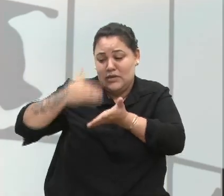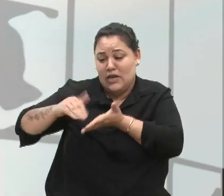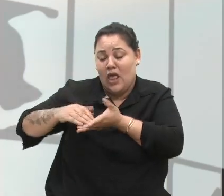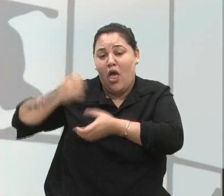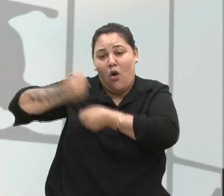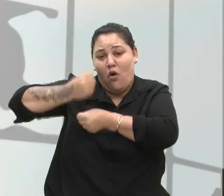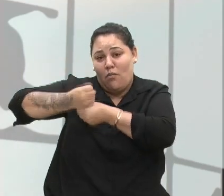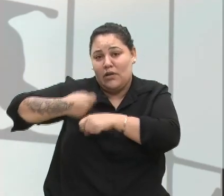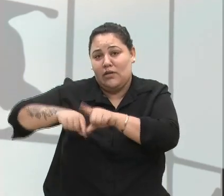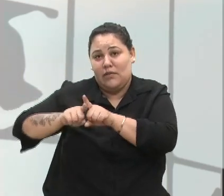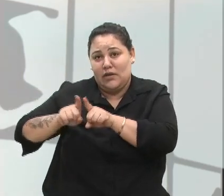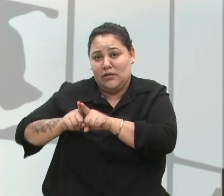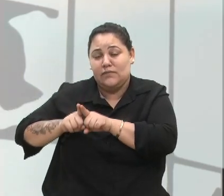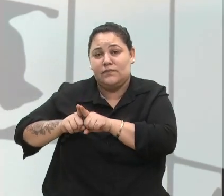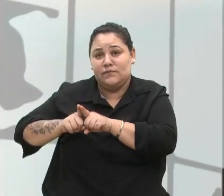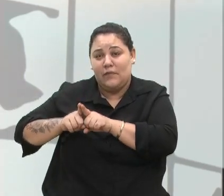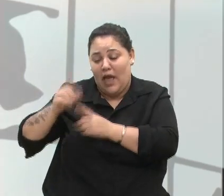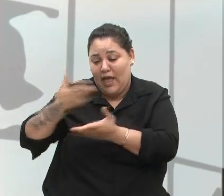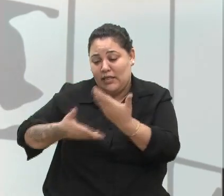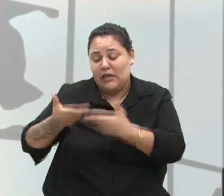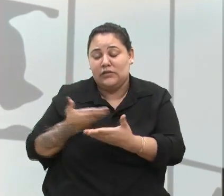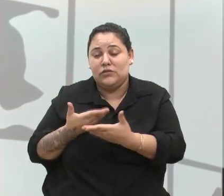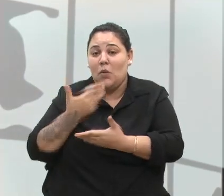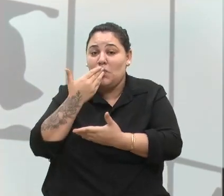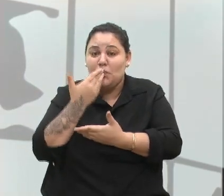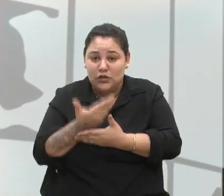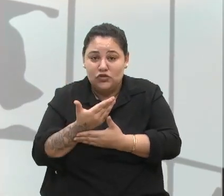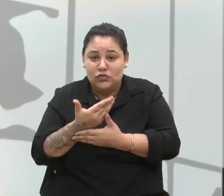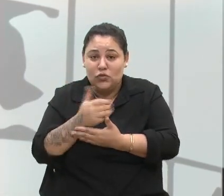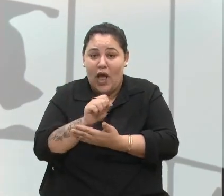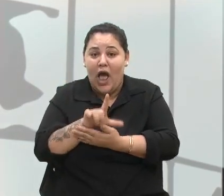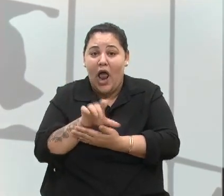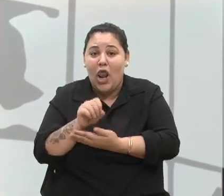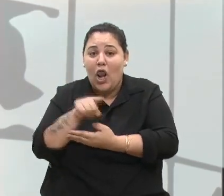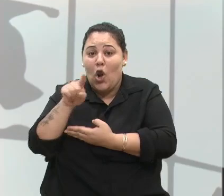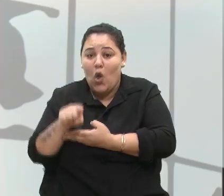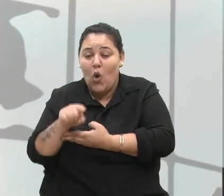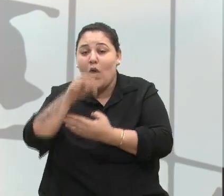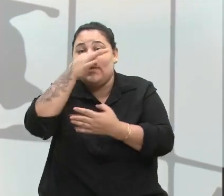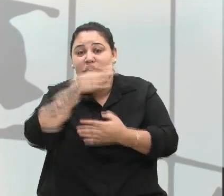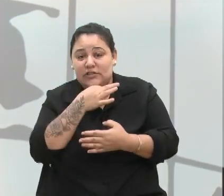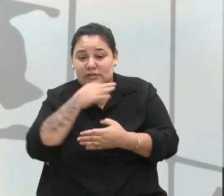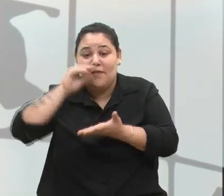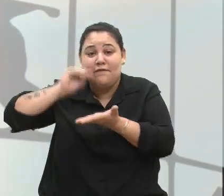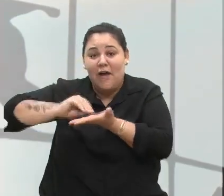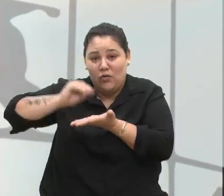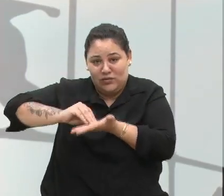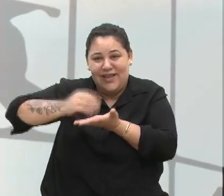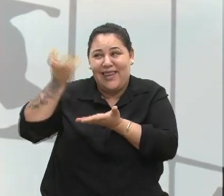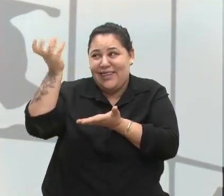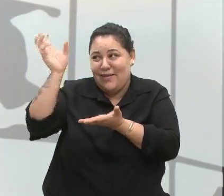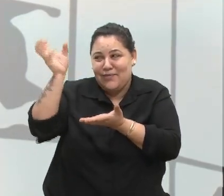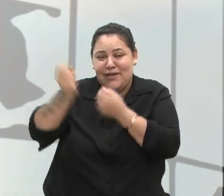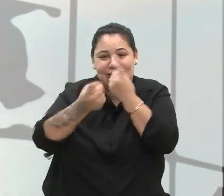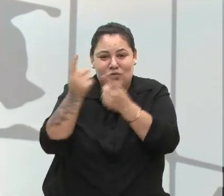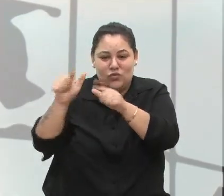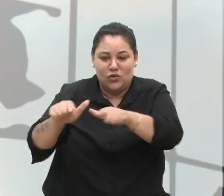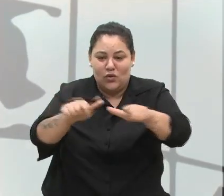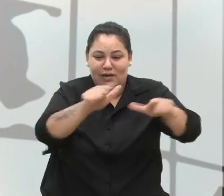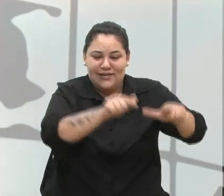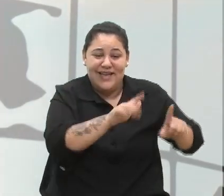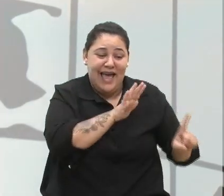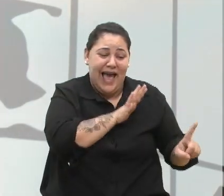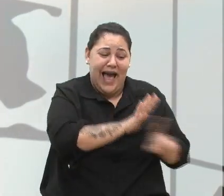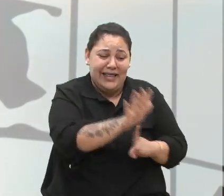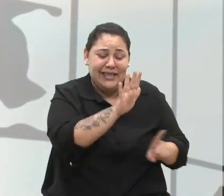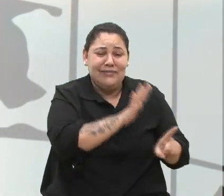então, atendendo os pedidos do Alô Caxias, que faltam algumas lâmpadas em pontos específicos, a demanda estava reprimida, era muito